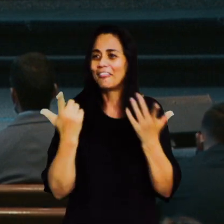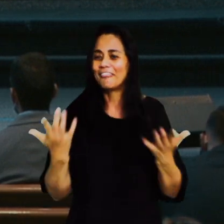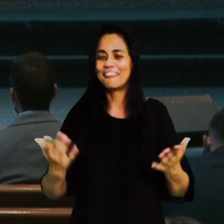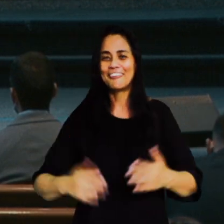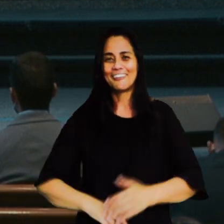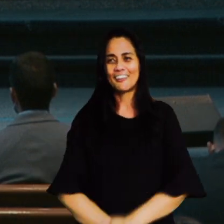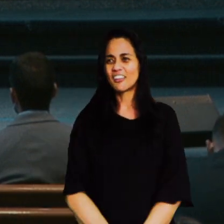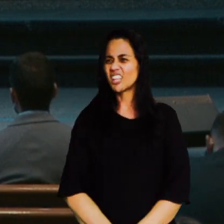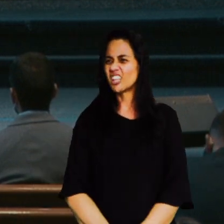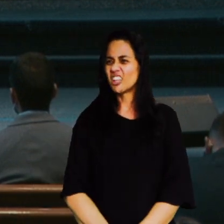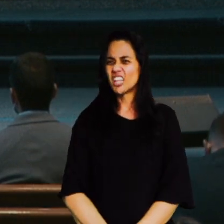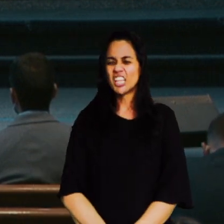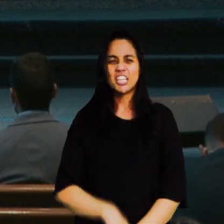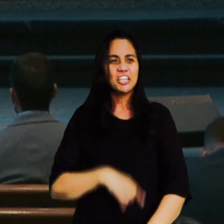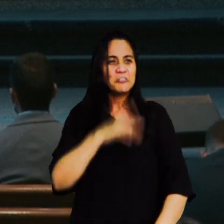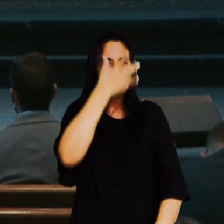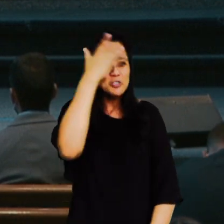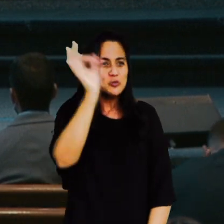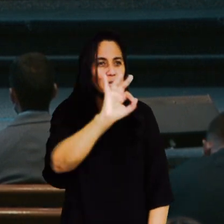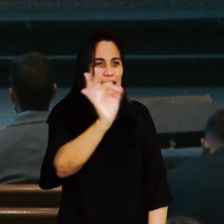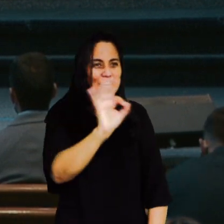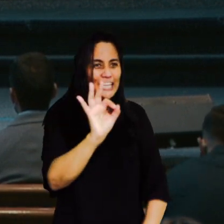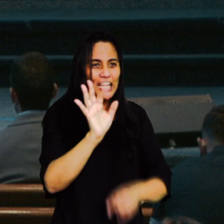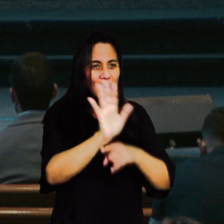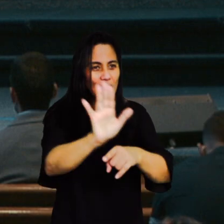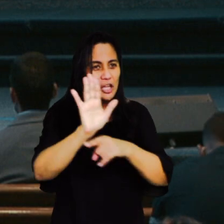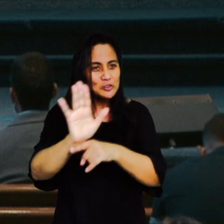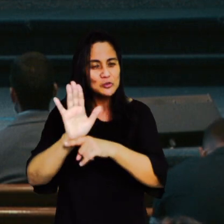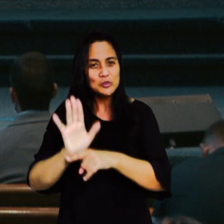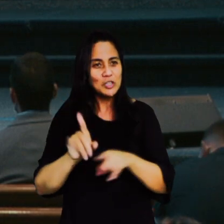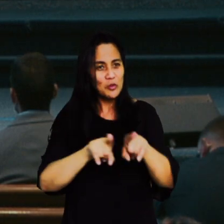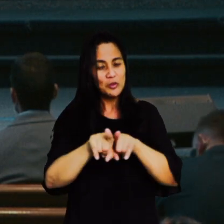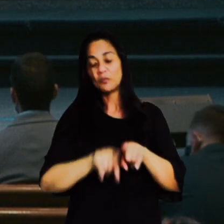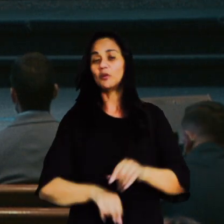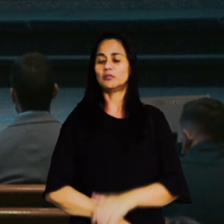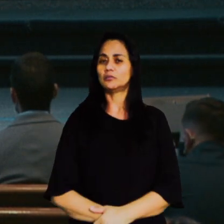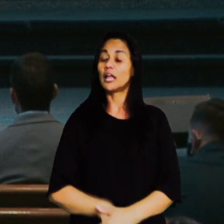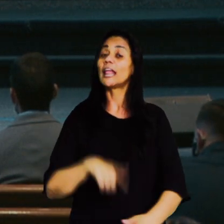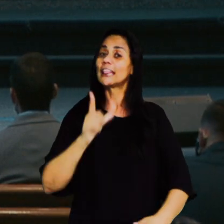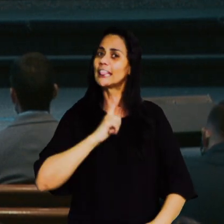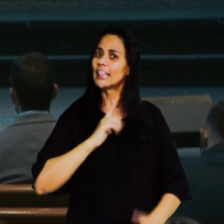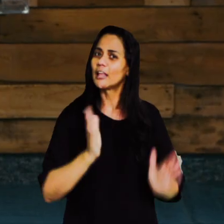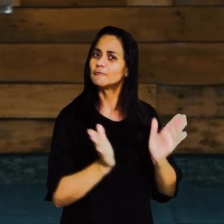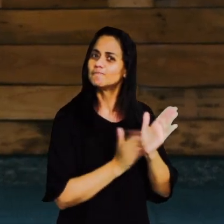Ninguém quer guardar o próximo, né? Está escrito aqui.